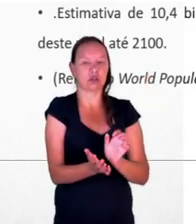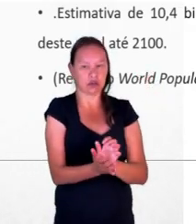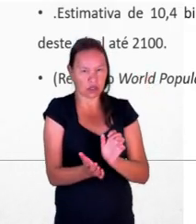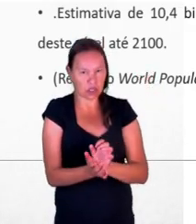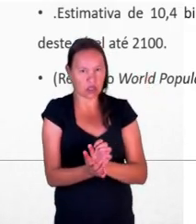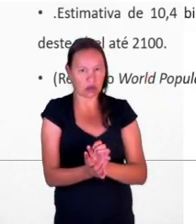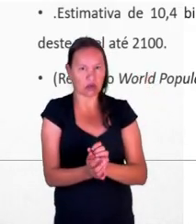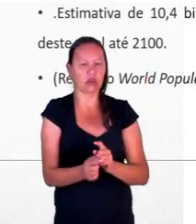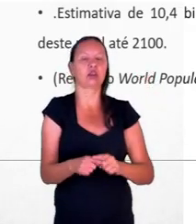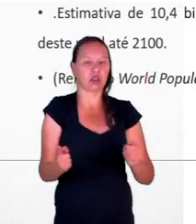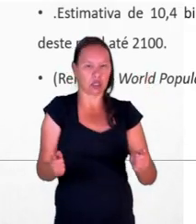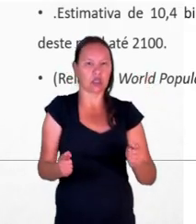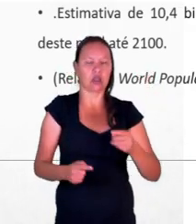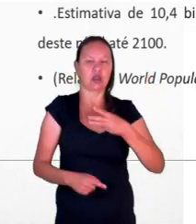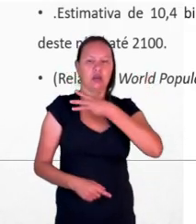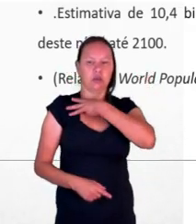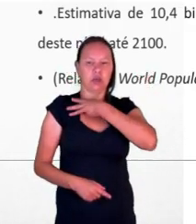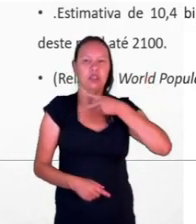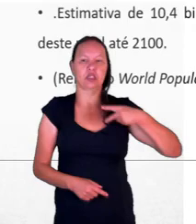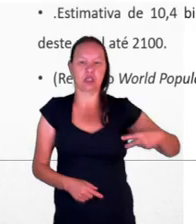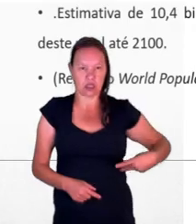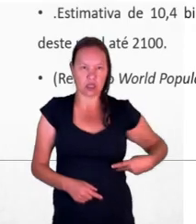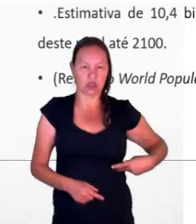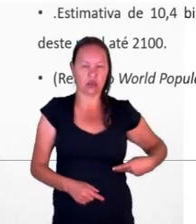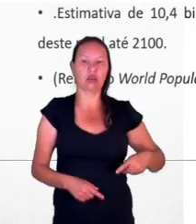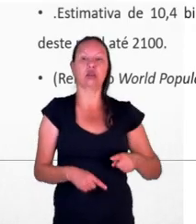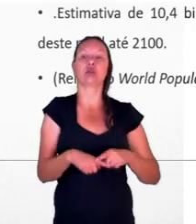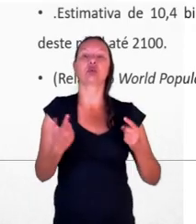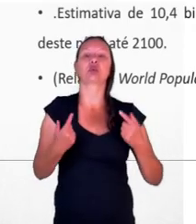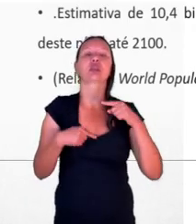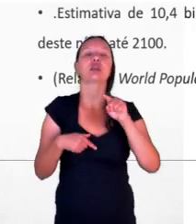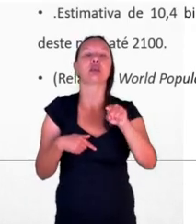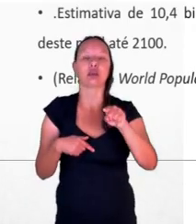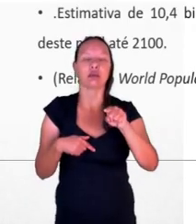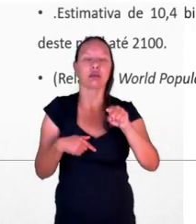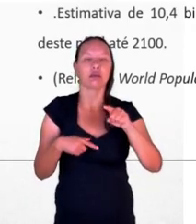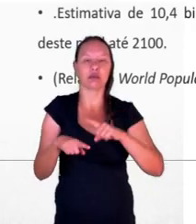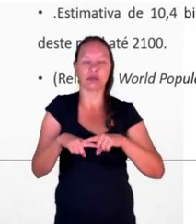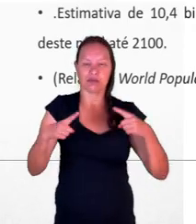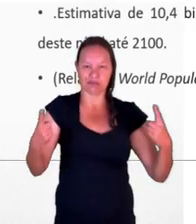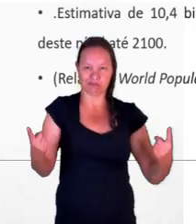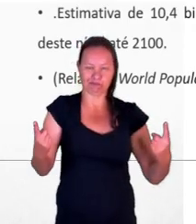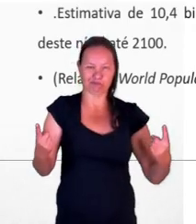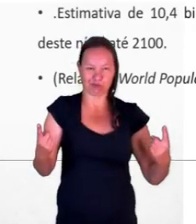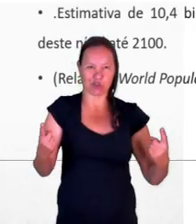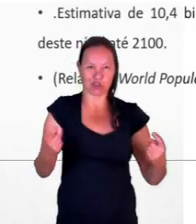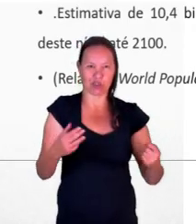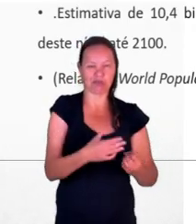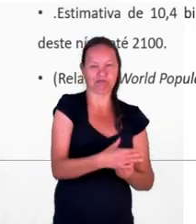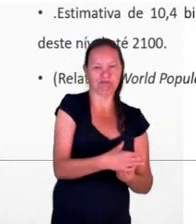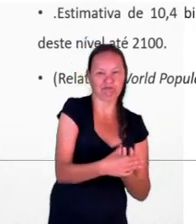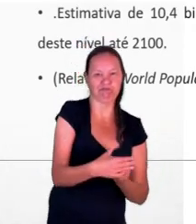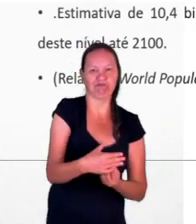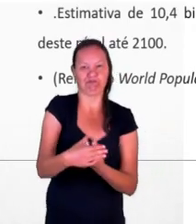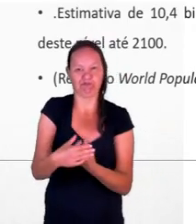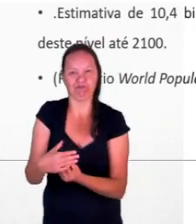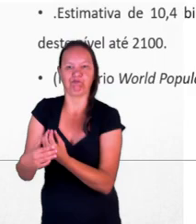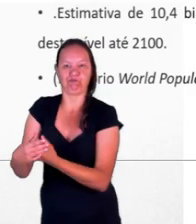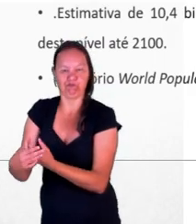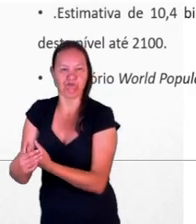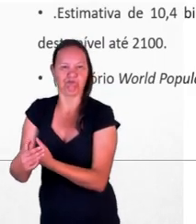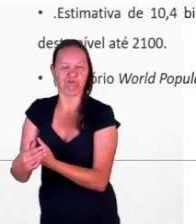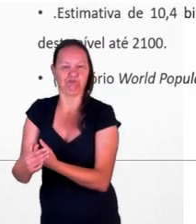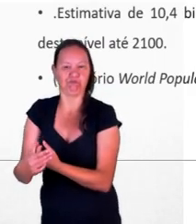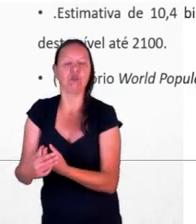caso do Ministério Público Então o que há aí é um problema de enforcement é a questão do